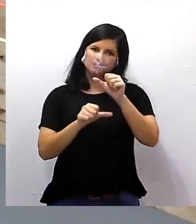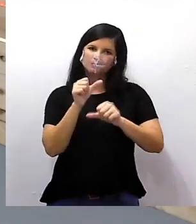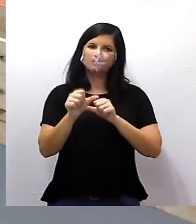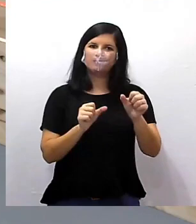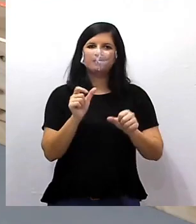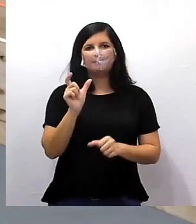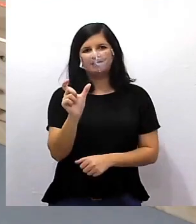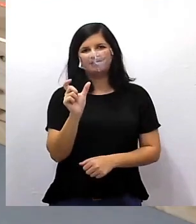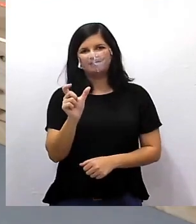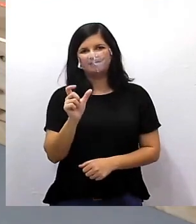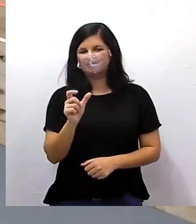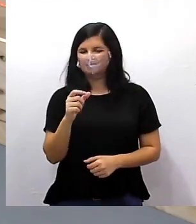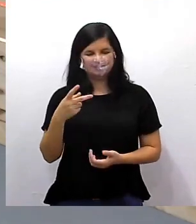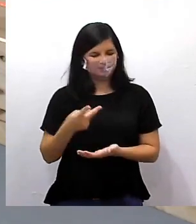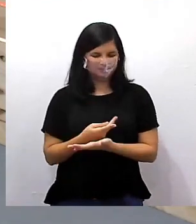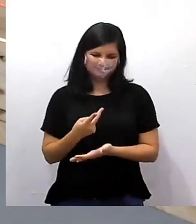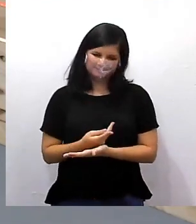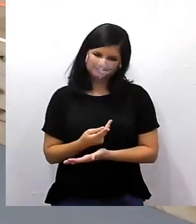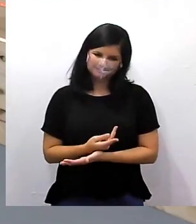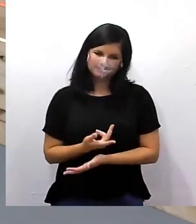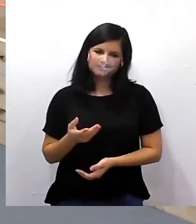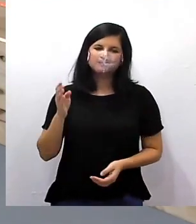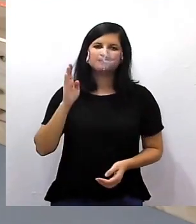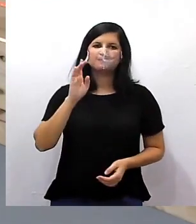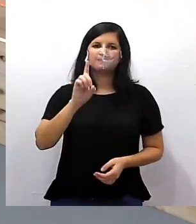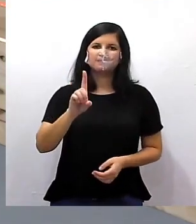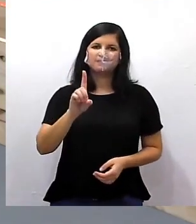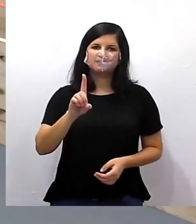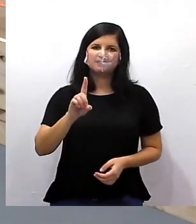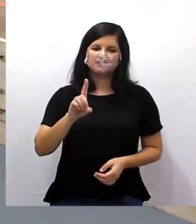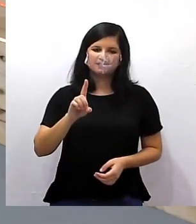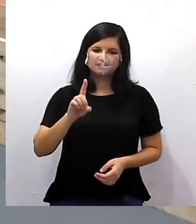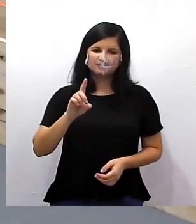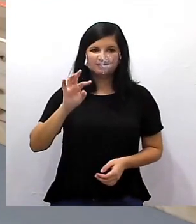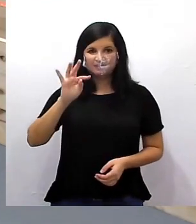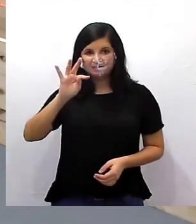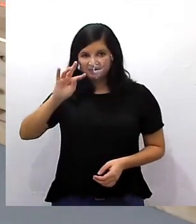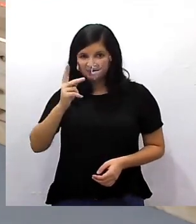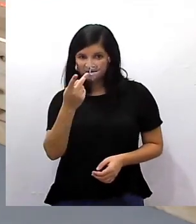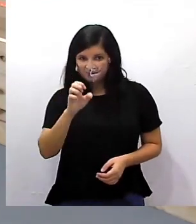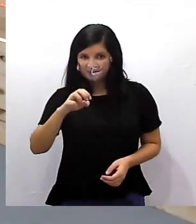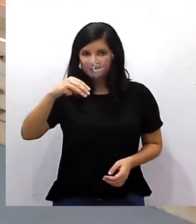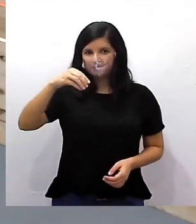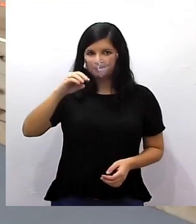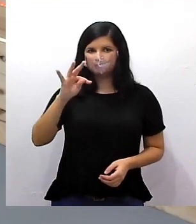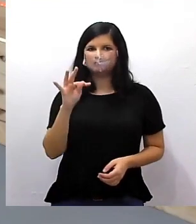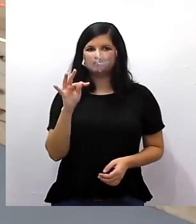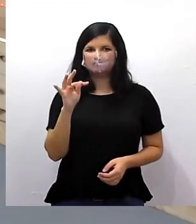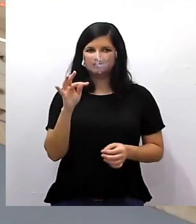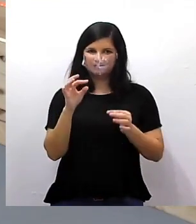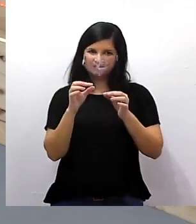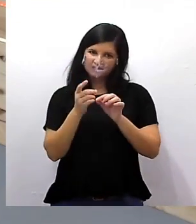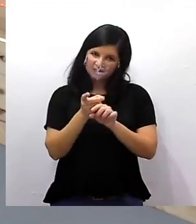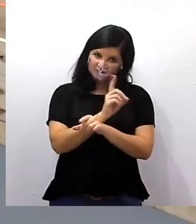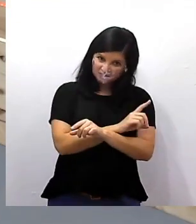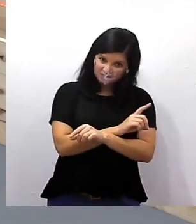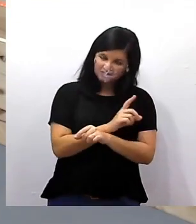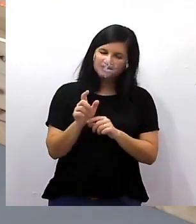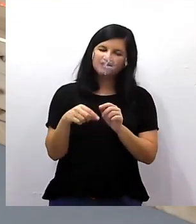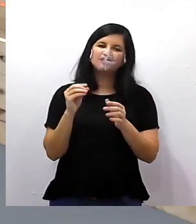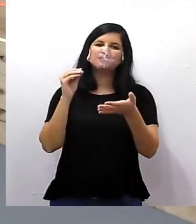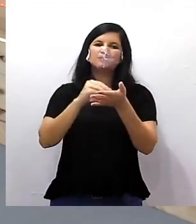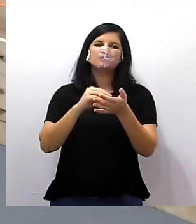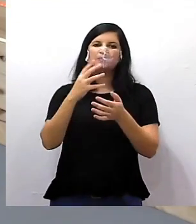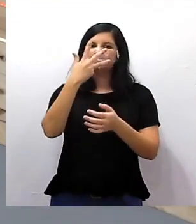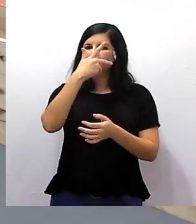alterado. Não é correto. Letra D, the most beautiful. Opa, a gente colocou a expressão lá, né, a frase the most, e deixou